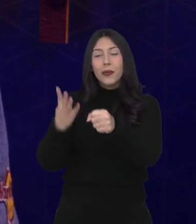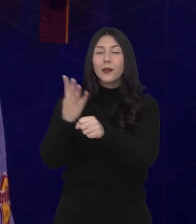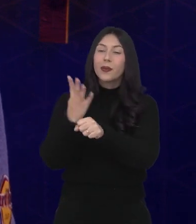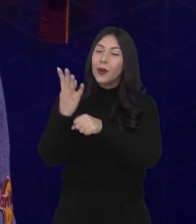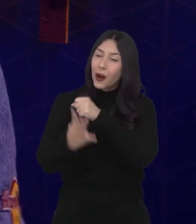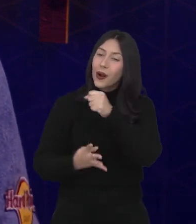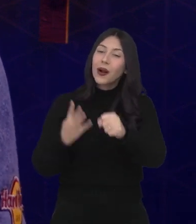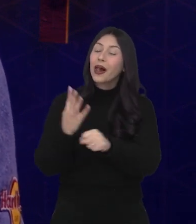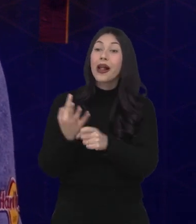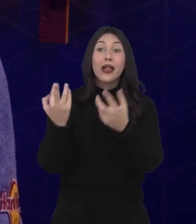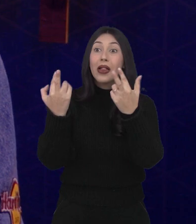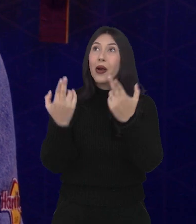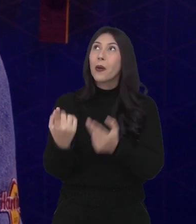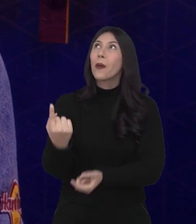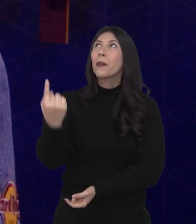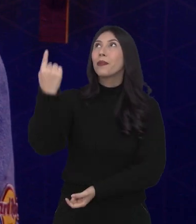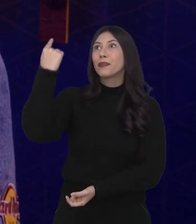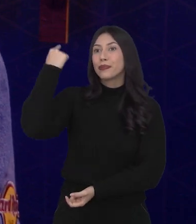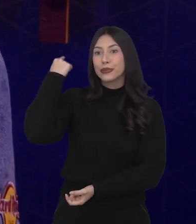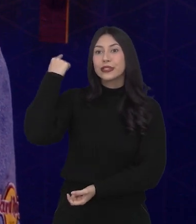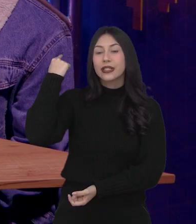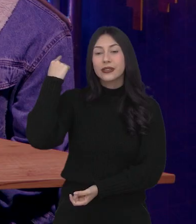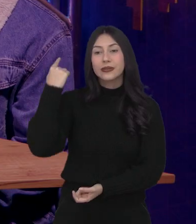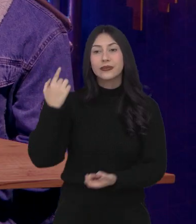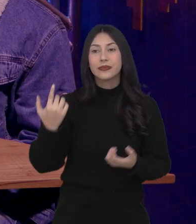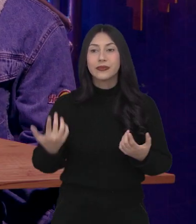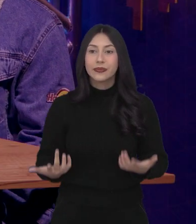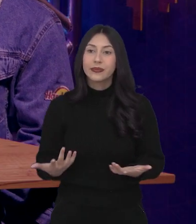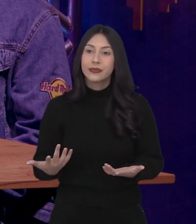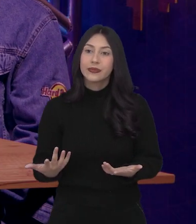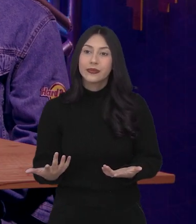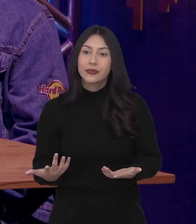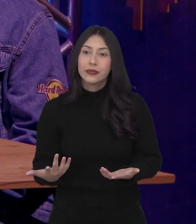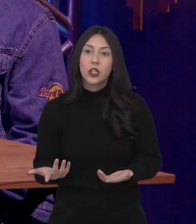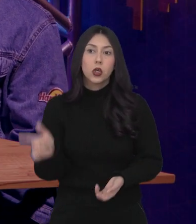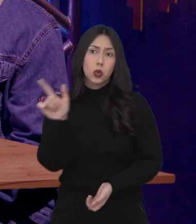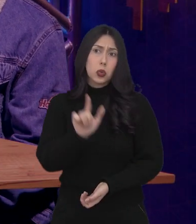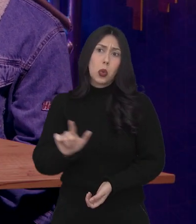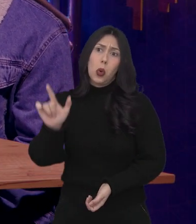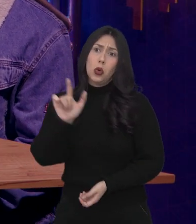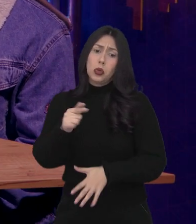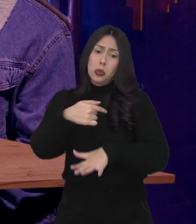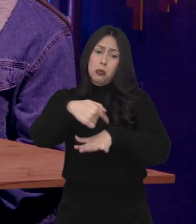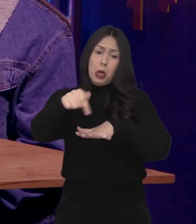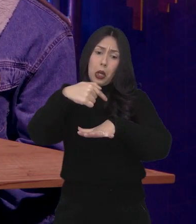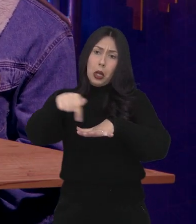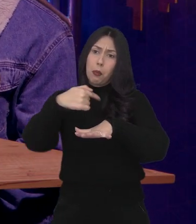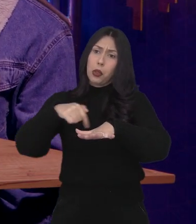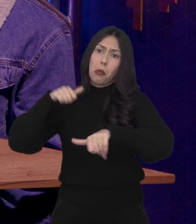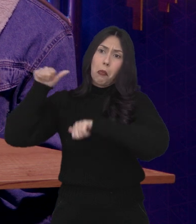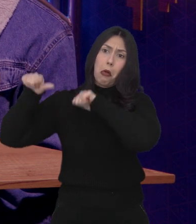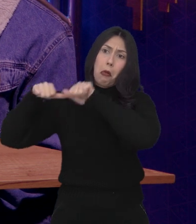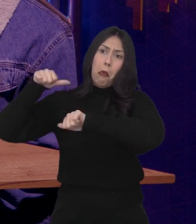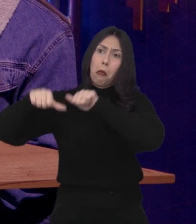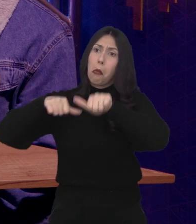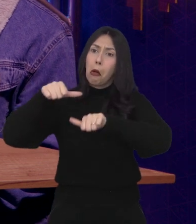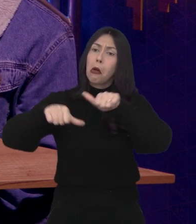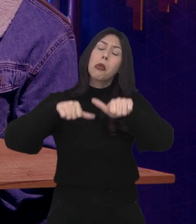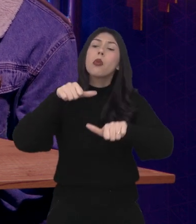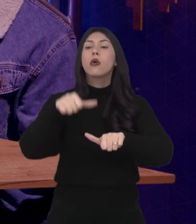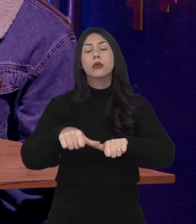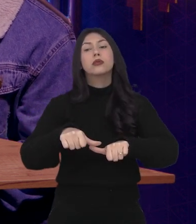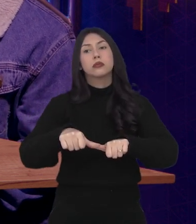4 em 4 anos, como era na antiguidade, né? E assim, é lógico que as modalidades elas mudaram,